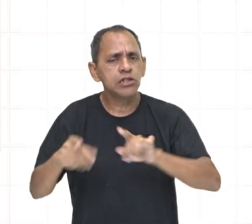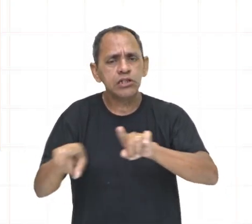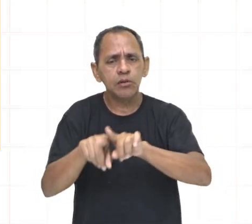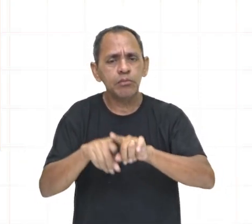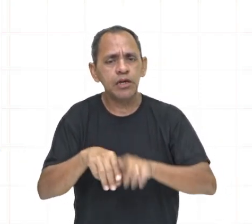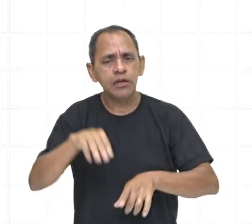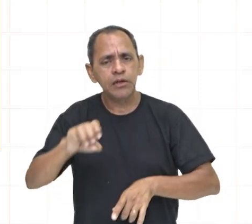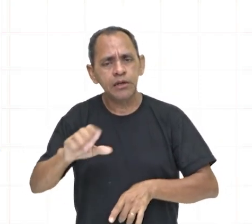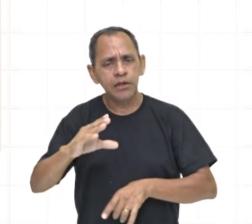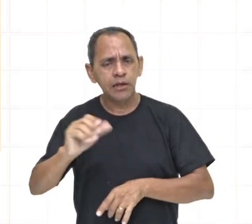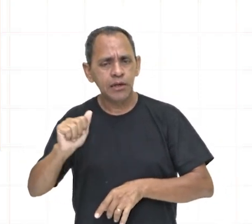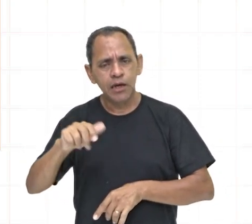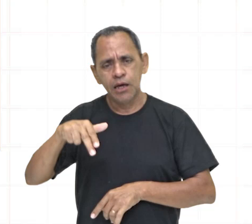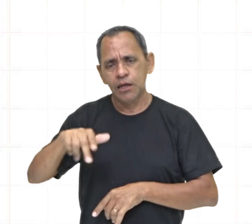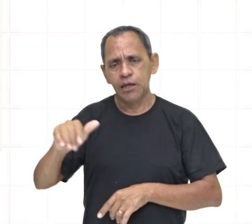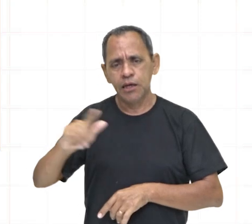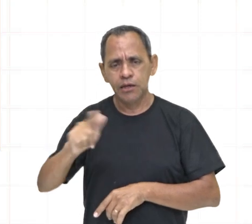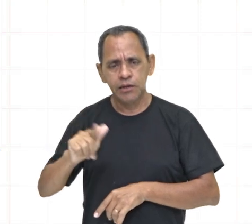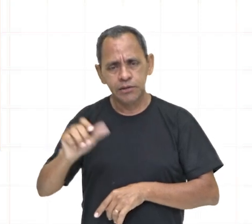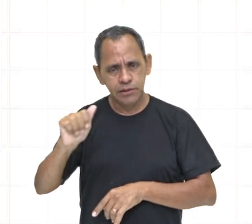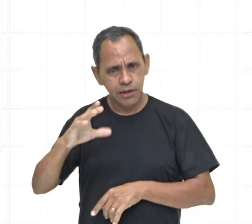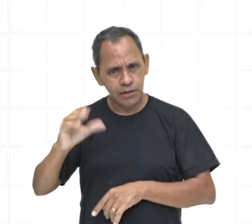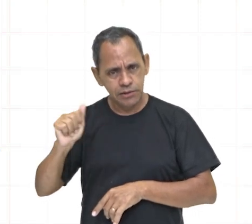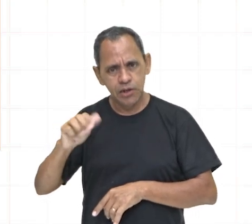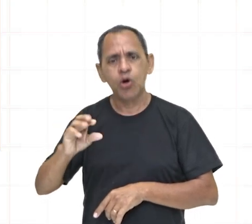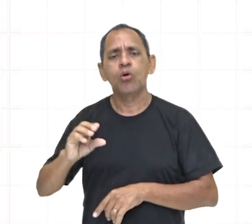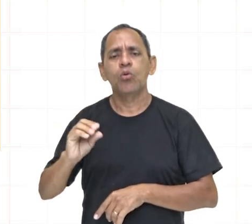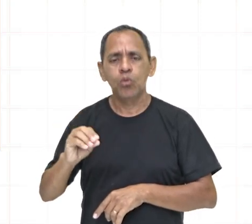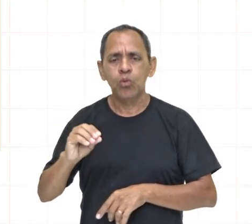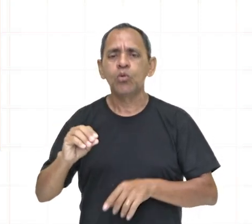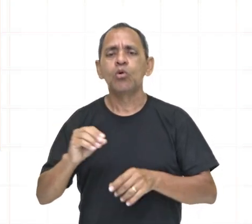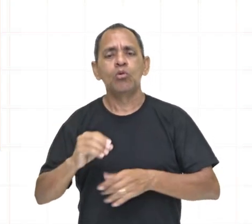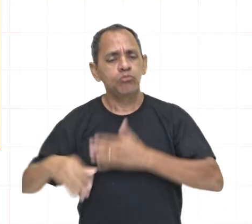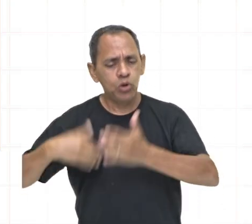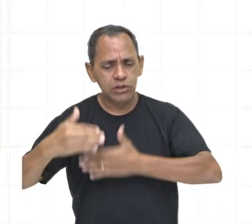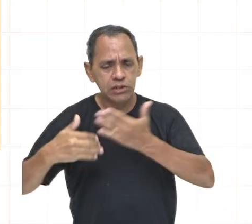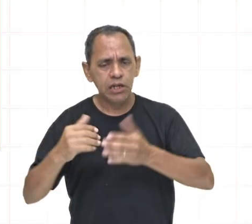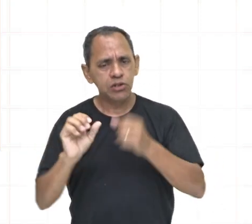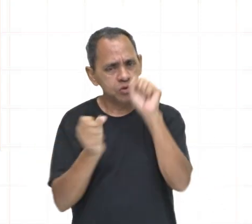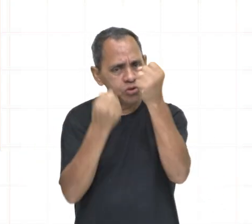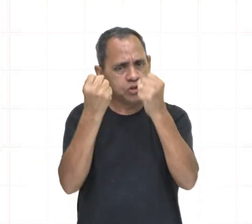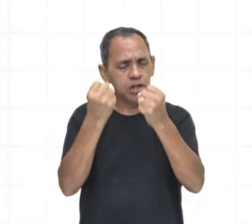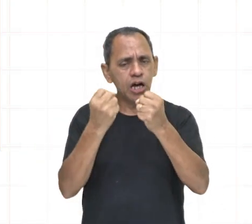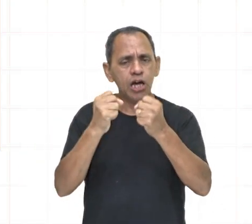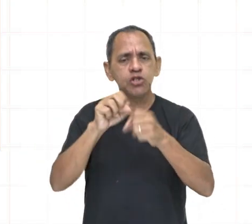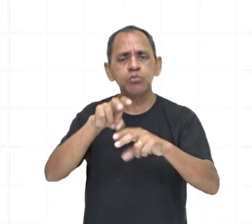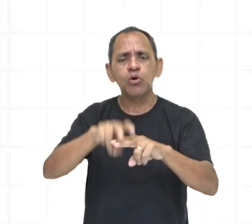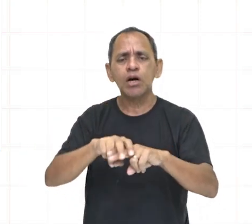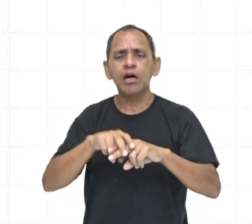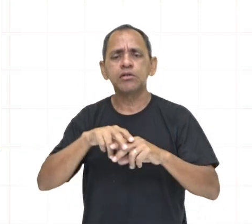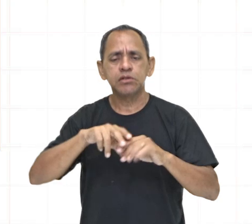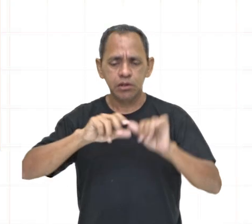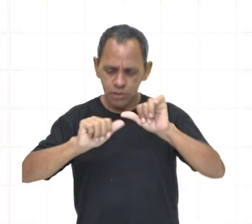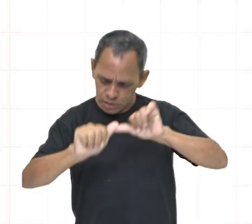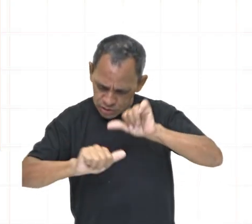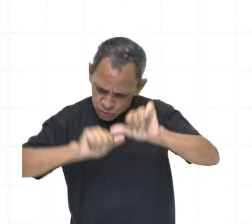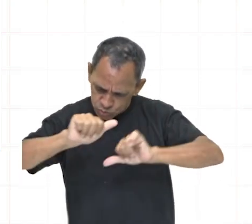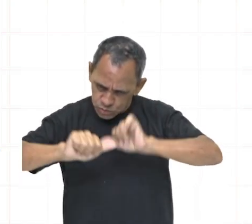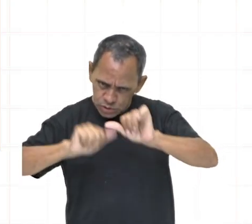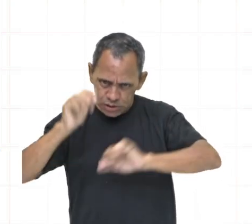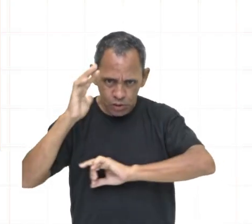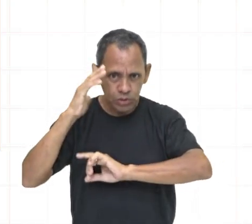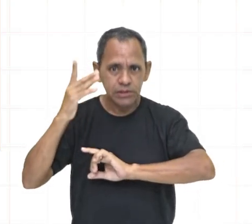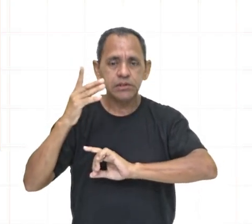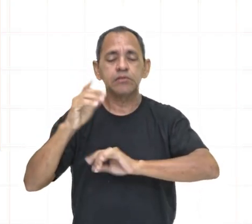dos processos industriais. Tudo isso vai vir através dessas mudanças que acabaram ocorrendo.